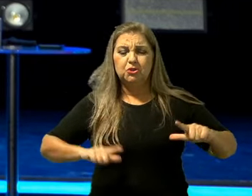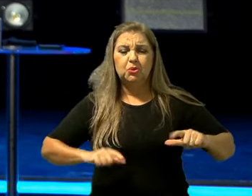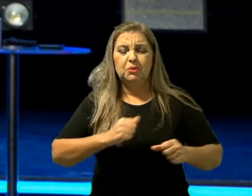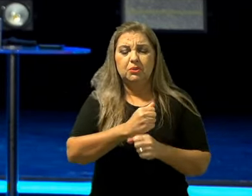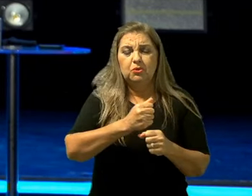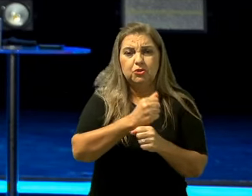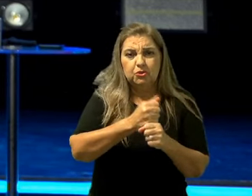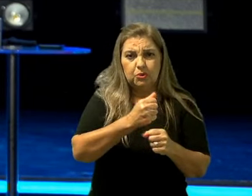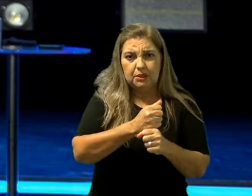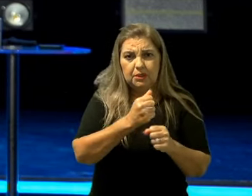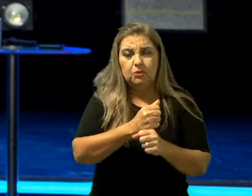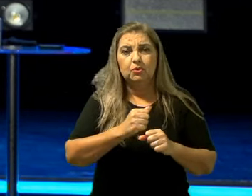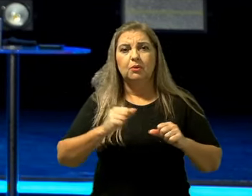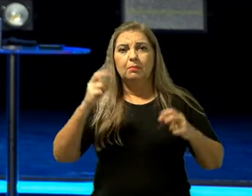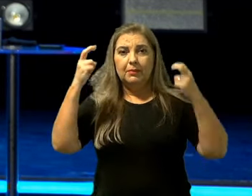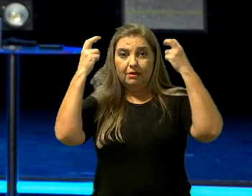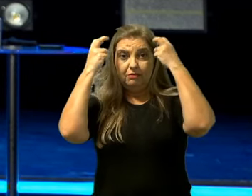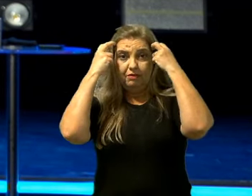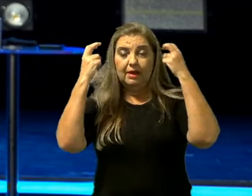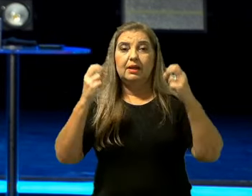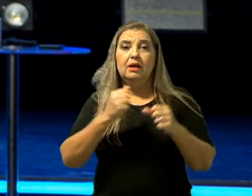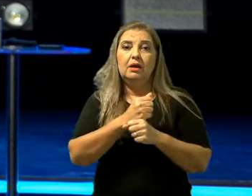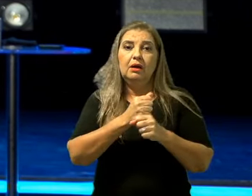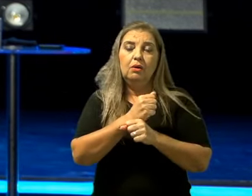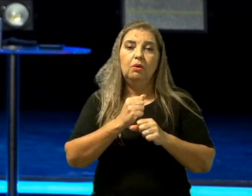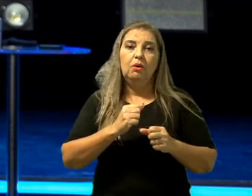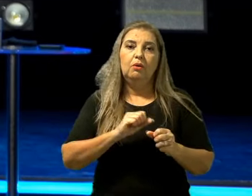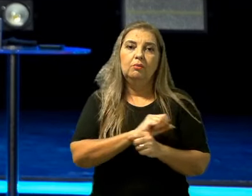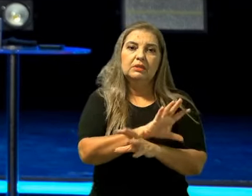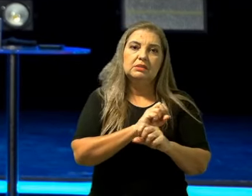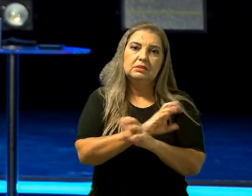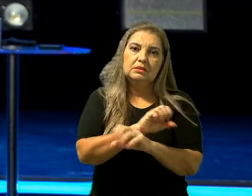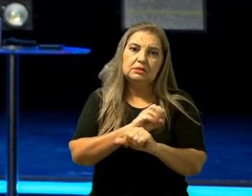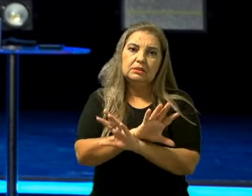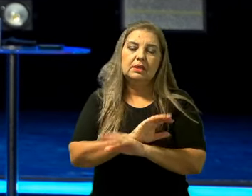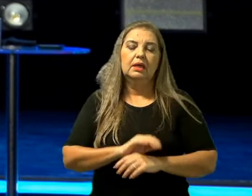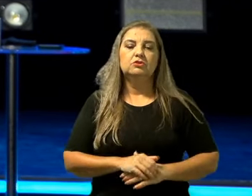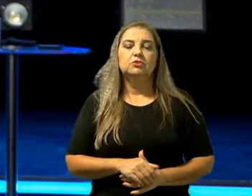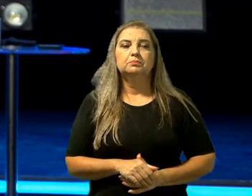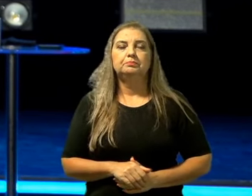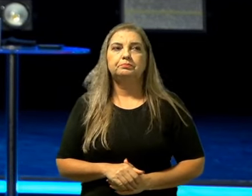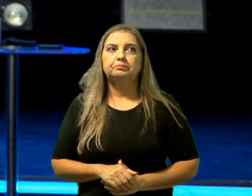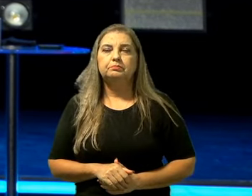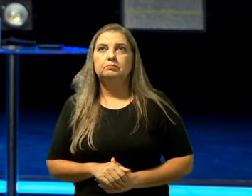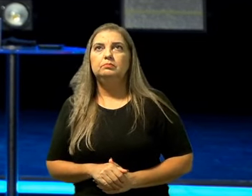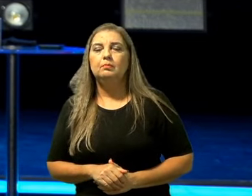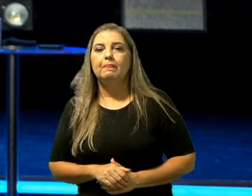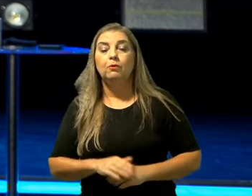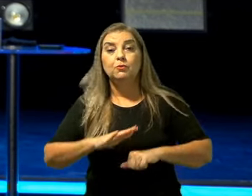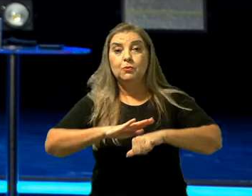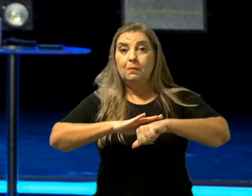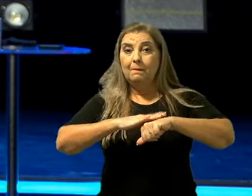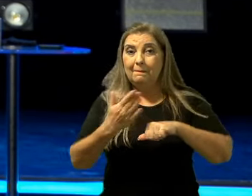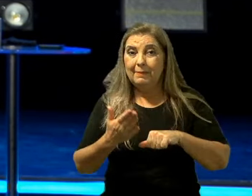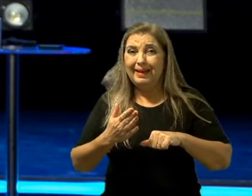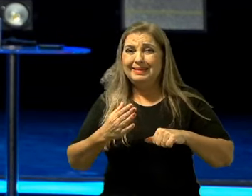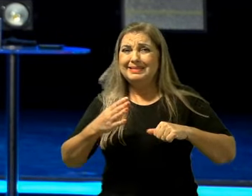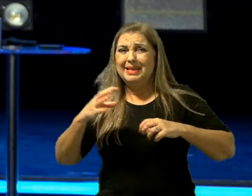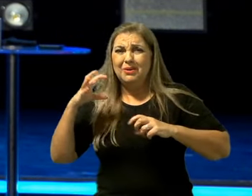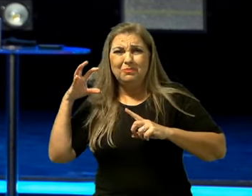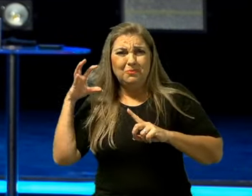Pitom e Ramsés. Todavia, eu acho isso aqui muito lindo. Todavia, quanto mais eram